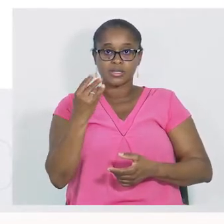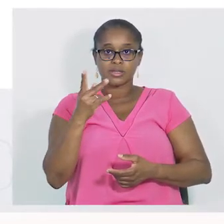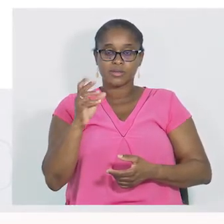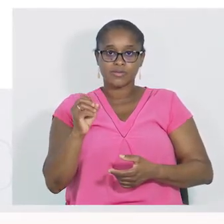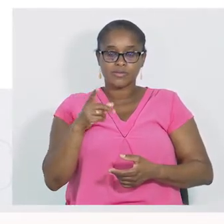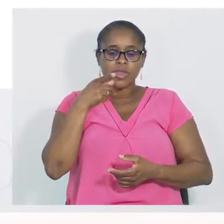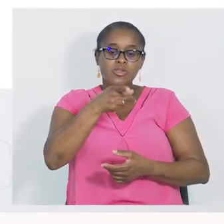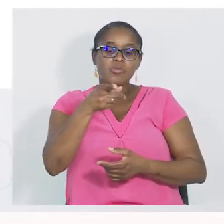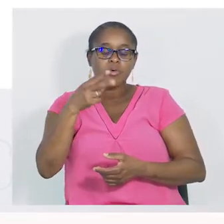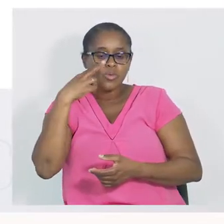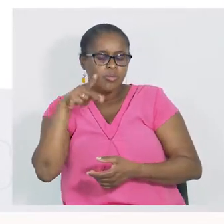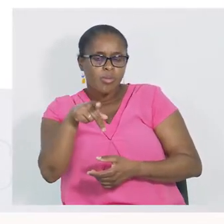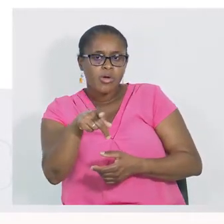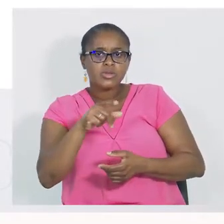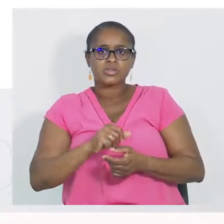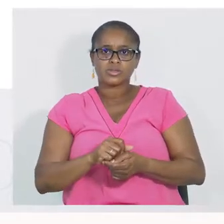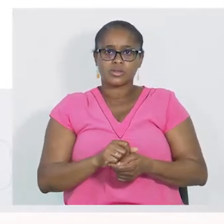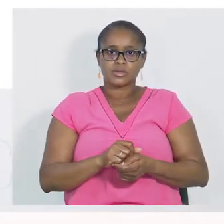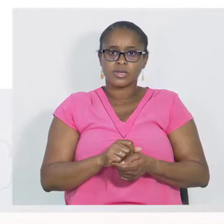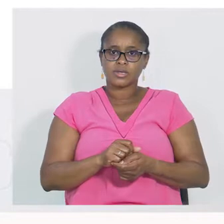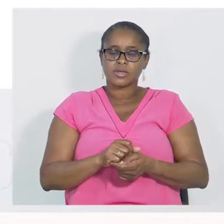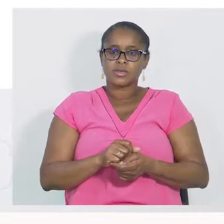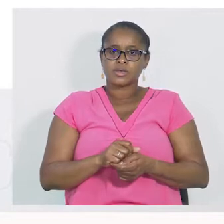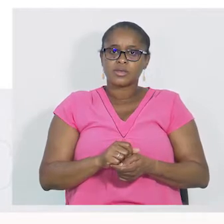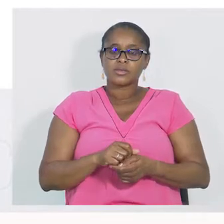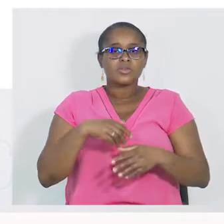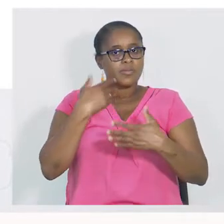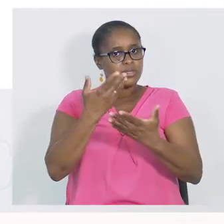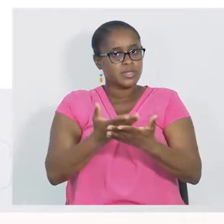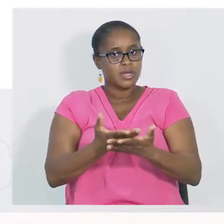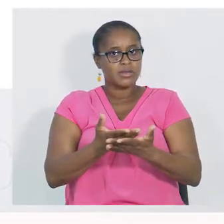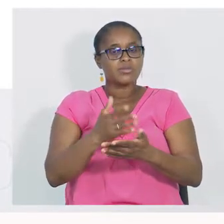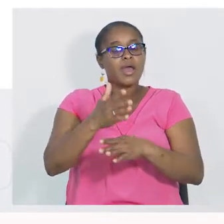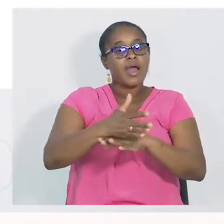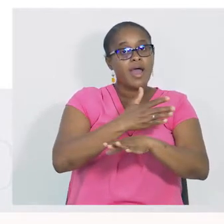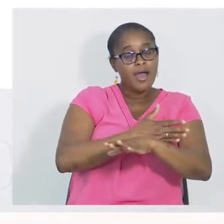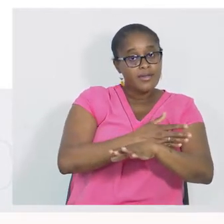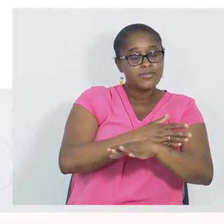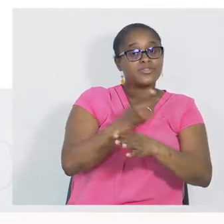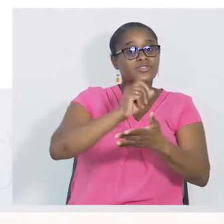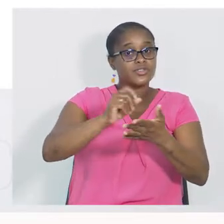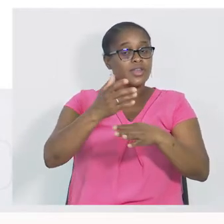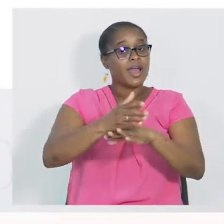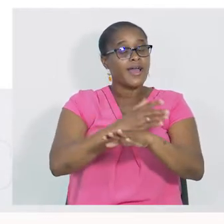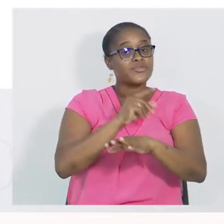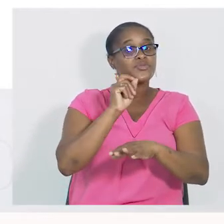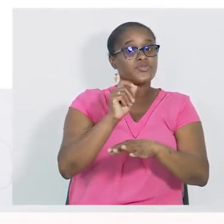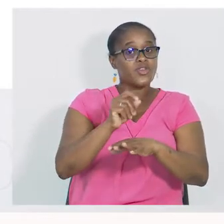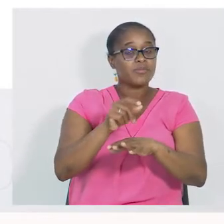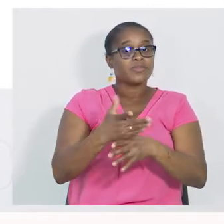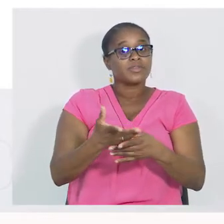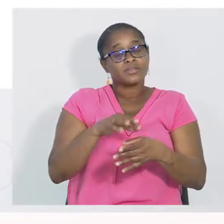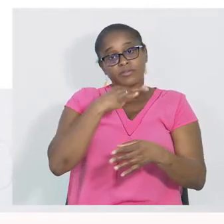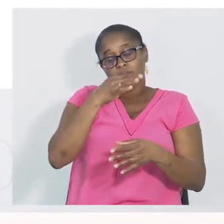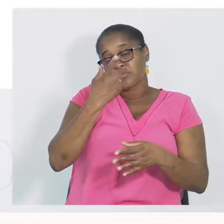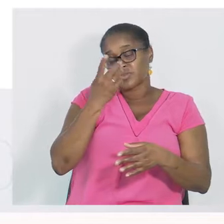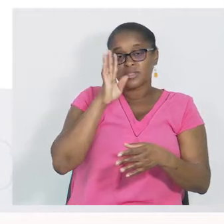essa posição. Varia dependendo também do possuidor, onde que o possuidor está, onde